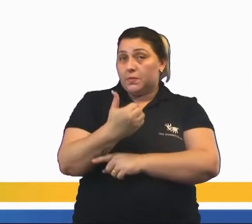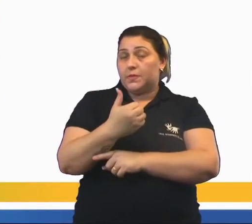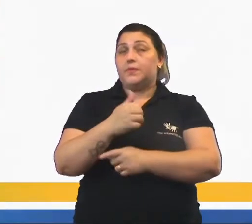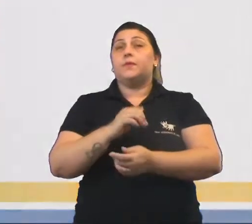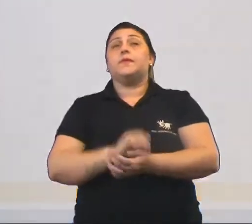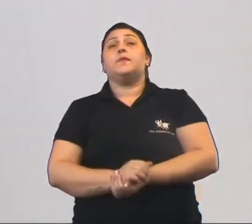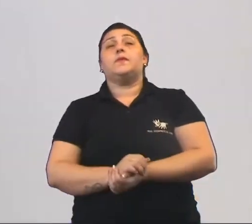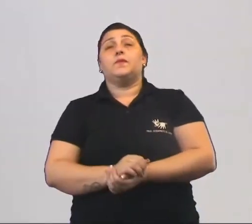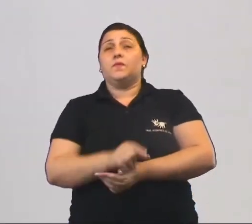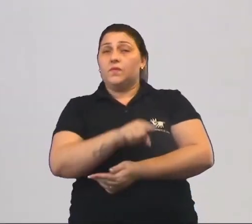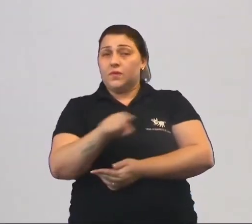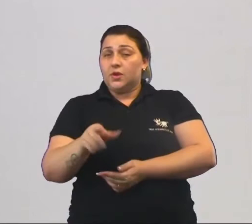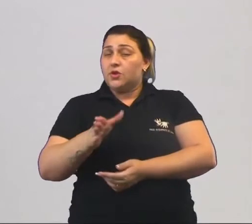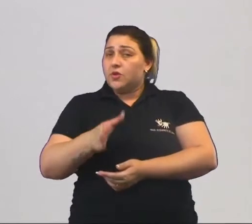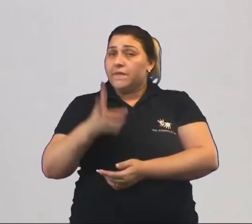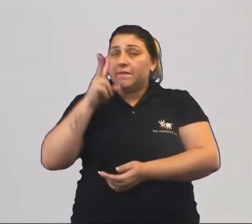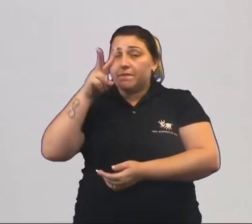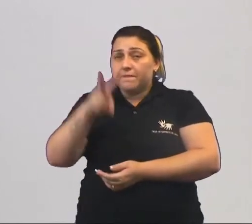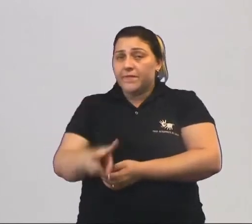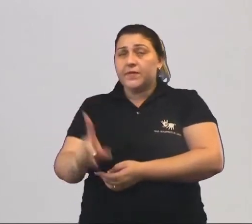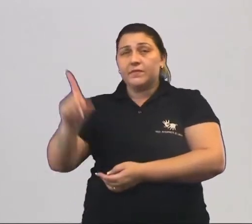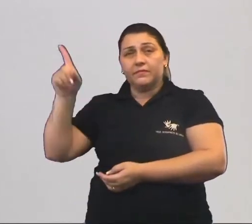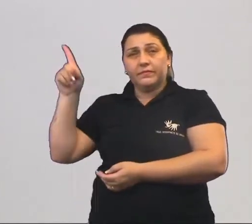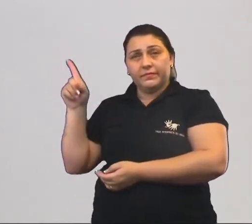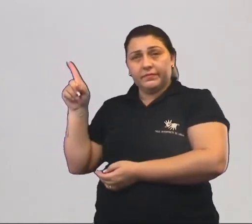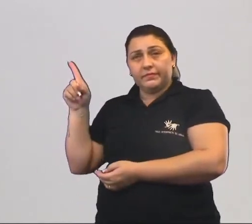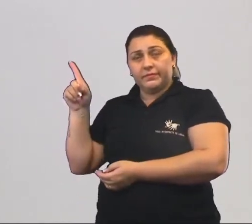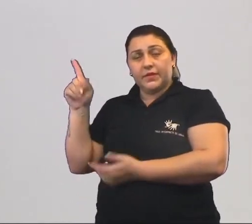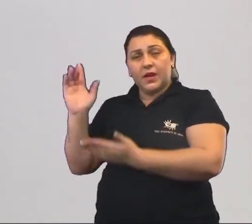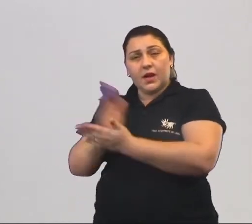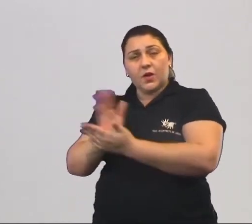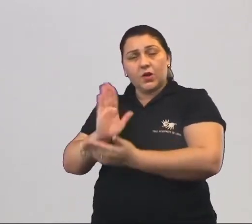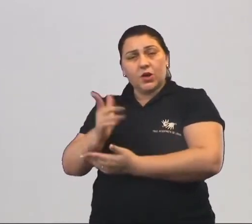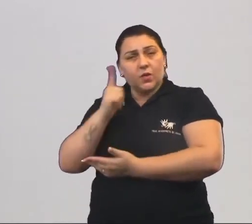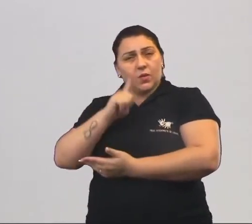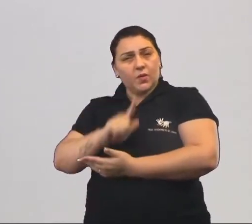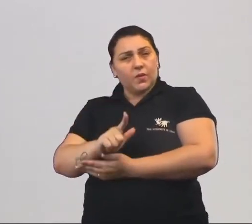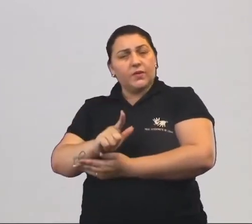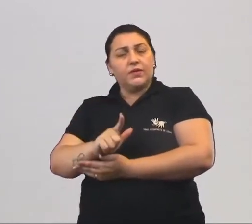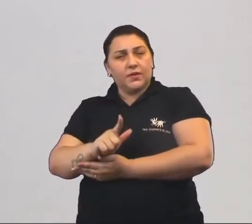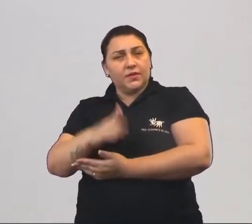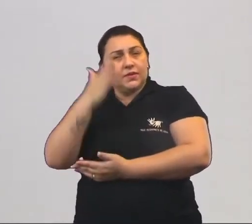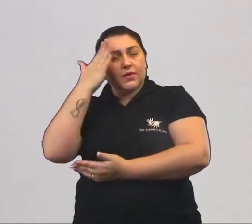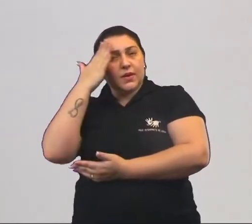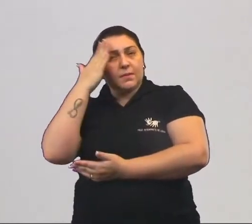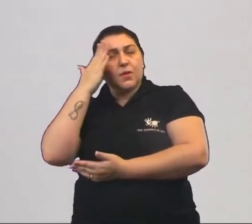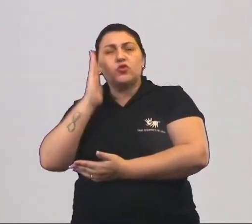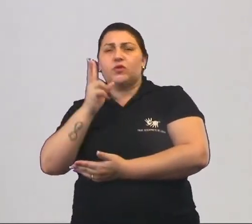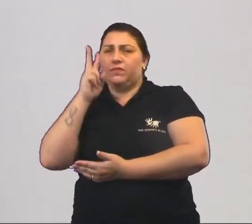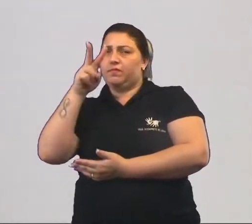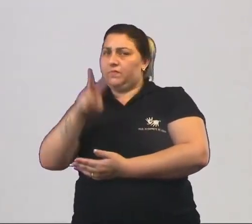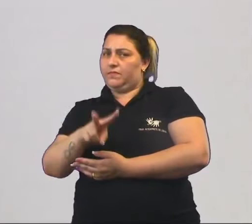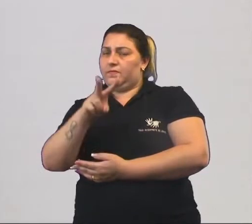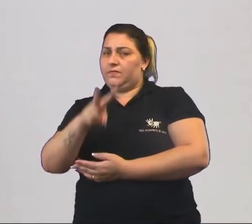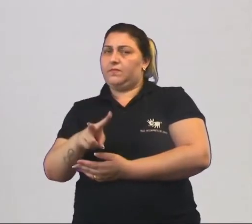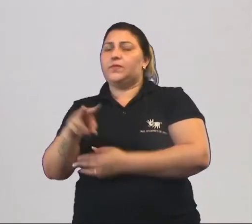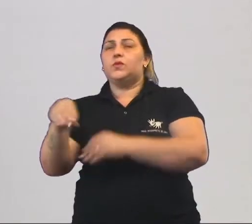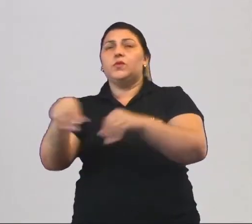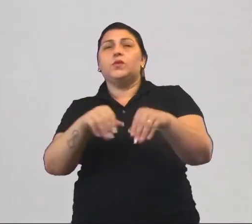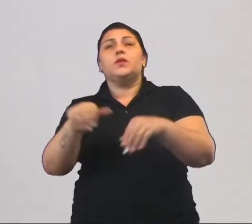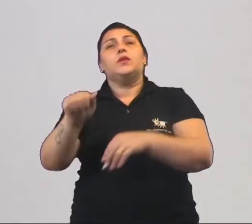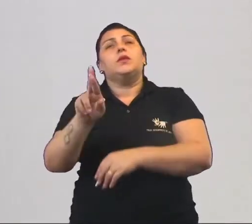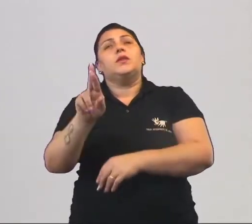aí, turminha, será que vocês já viram esse tipo de solo? Alguém aqui já conseguiu identificar? Ah, eu já vi, professora, já vi o